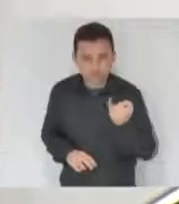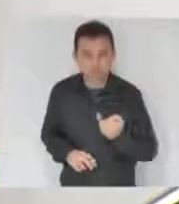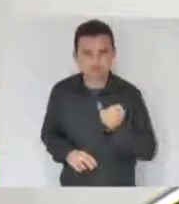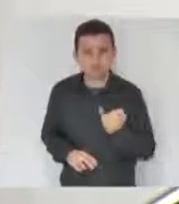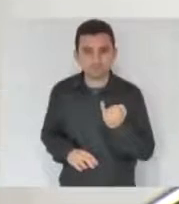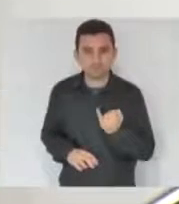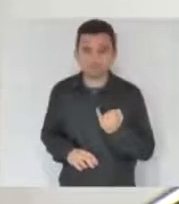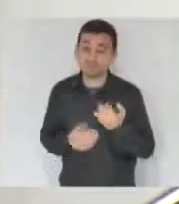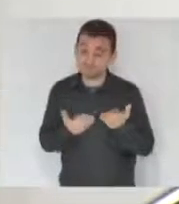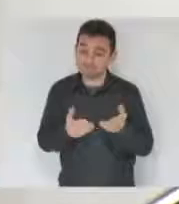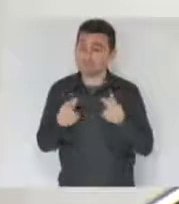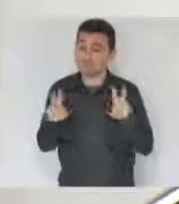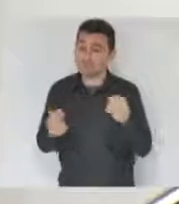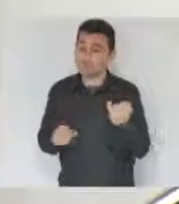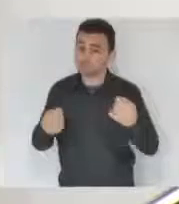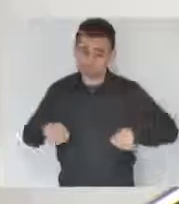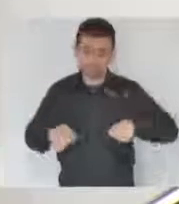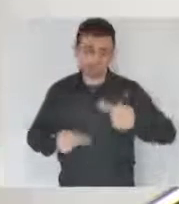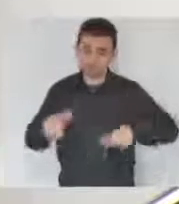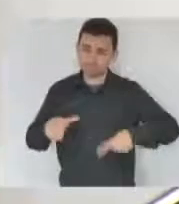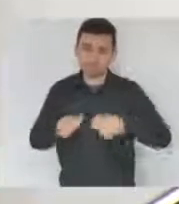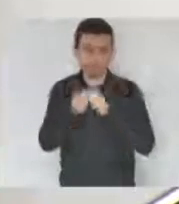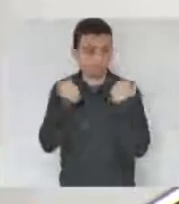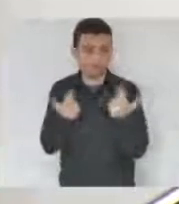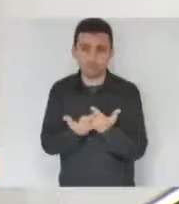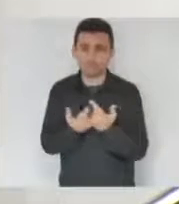temas importantes têm que ser debatidos na Assembleia Legislativa.